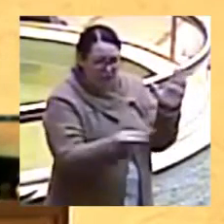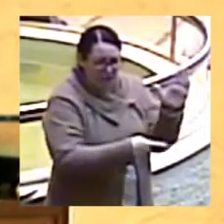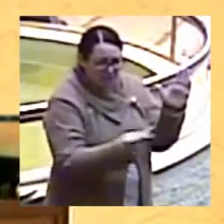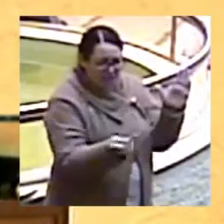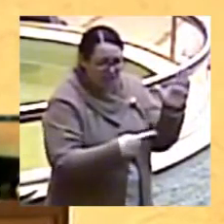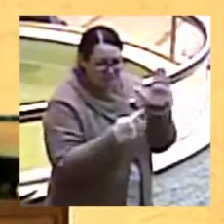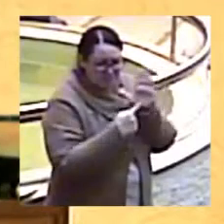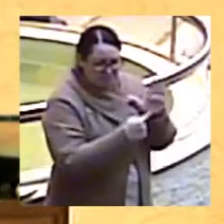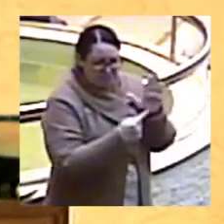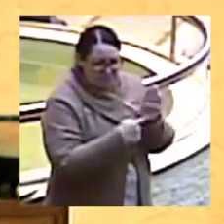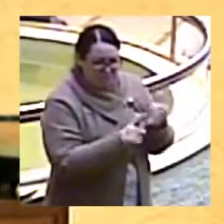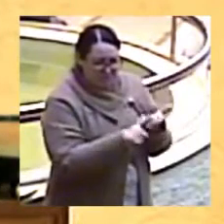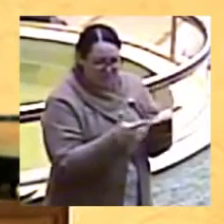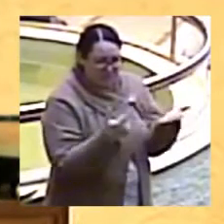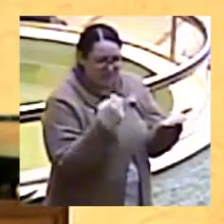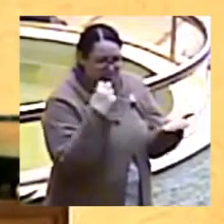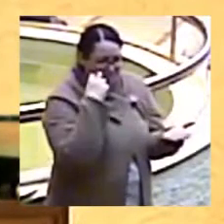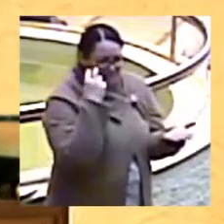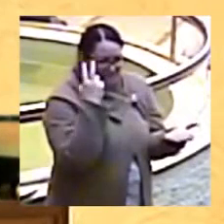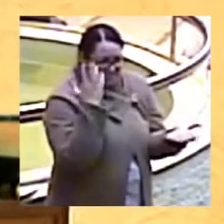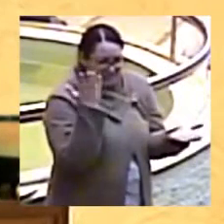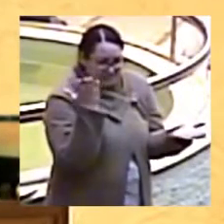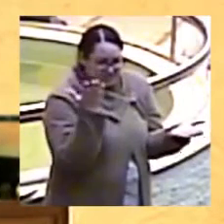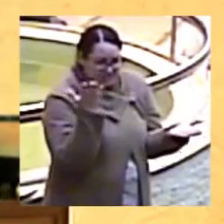Este é o mundo que nós estamos vivendo.